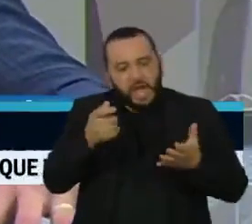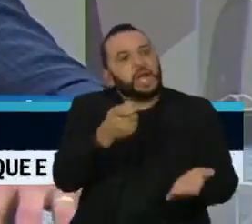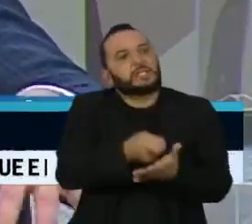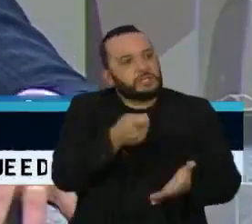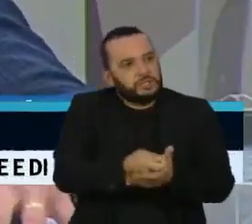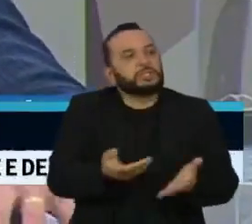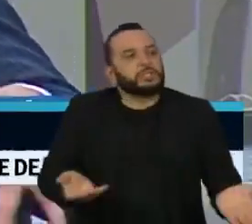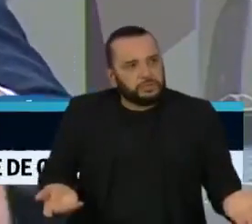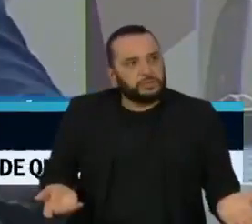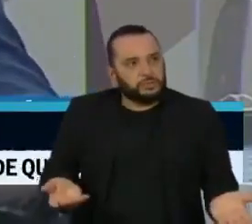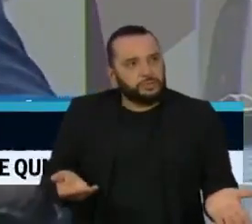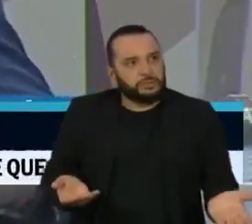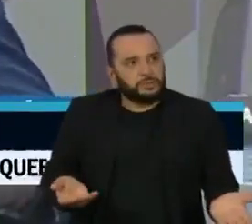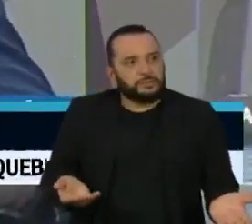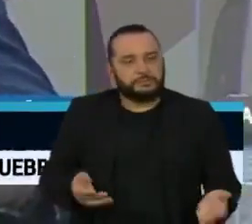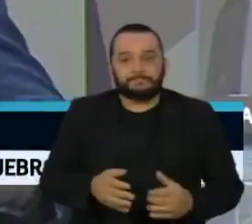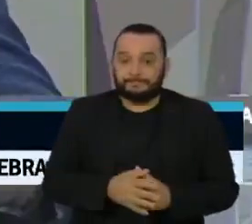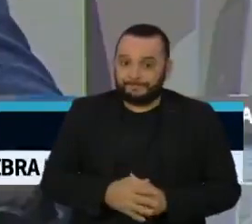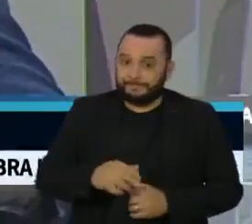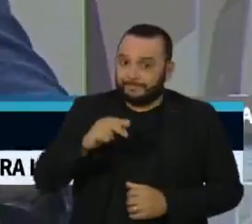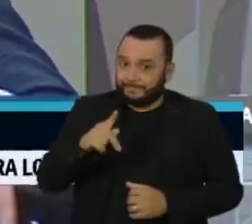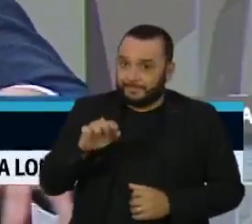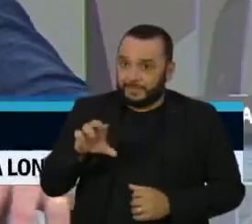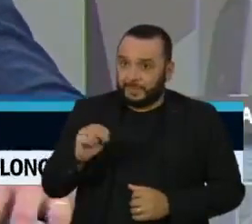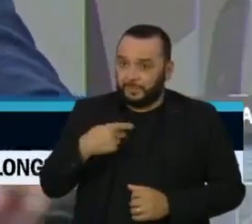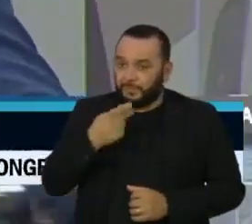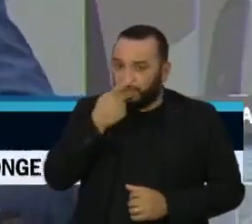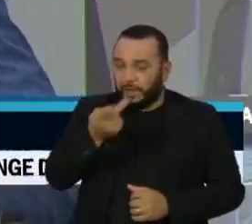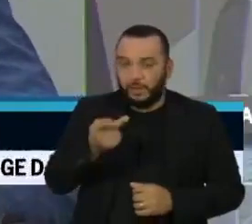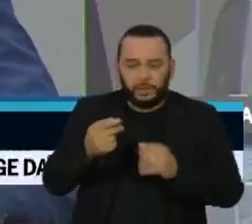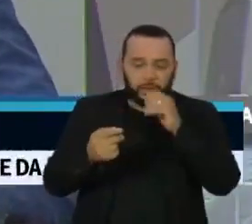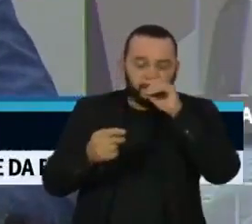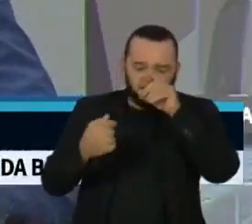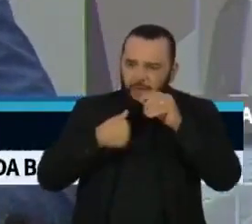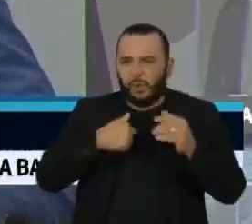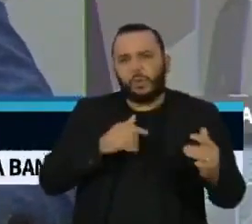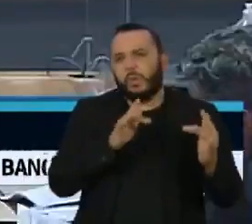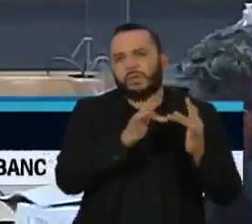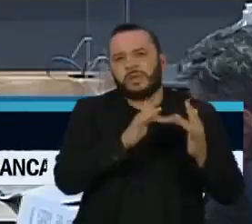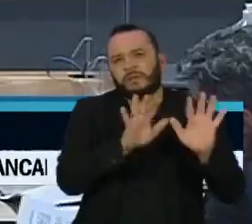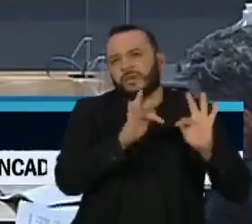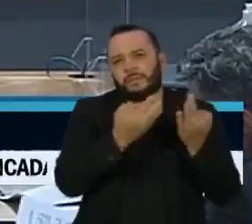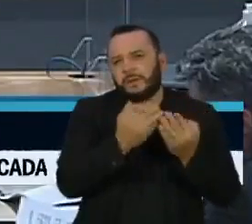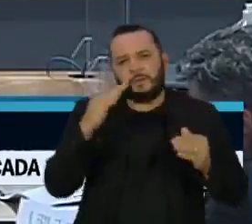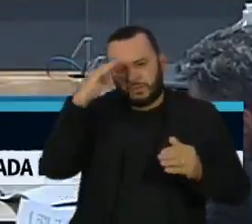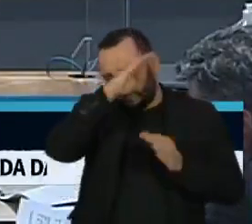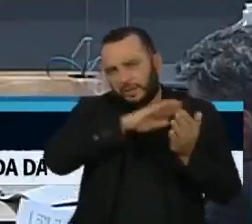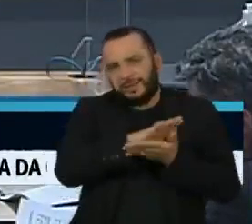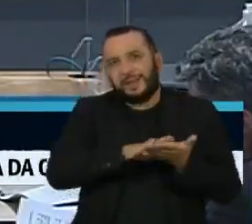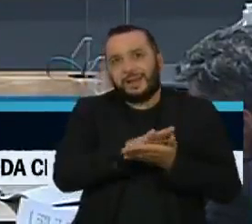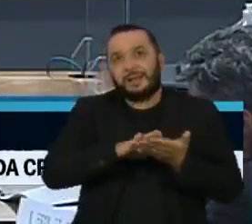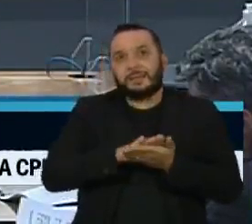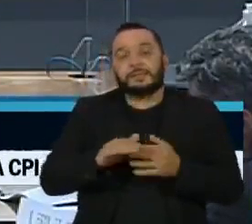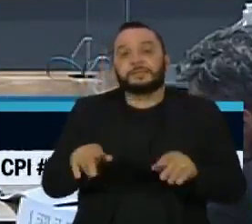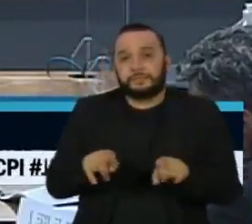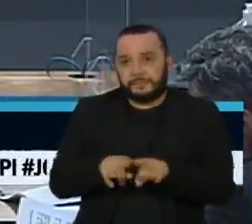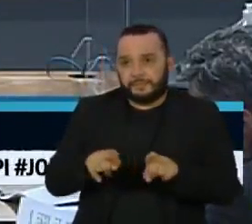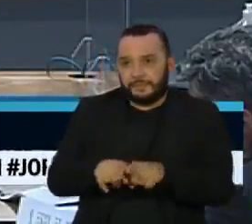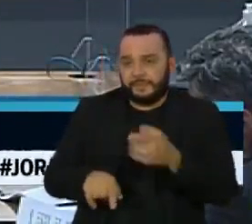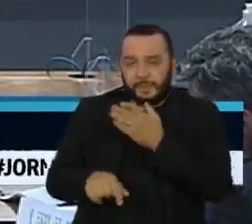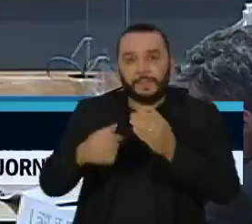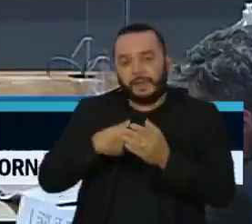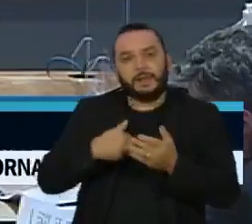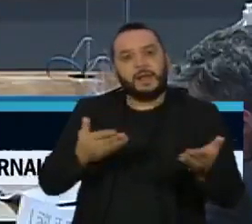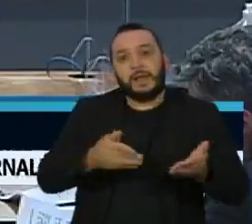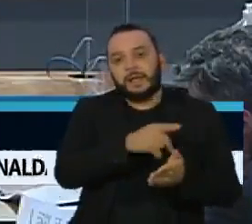medicação após a prescrição do médico. Pedro Batista negou qualquer contato com a família Bolsonaro e, por decisão do relator, ele